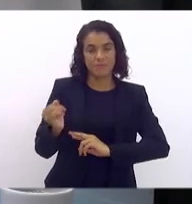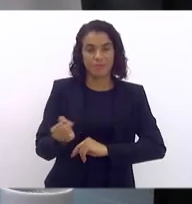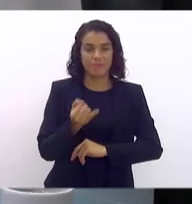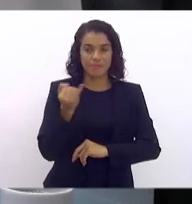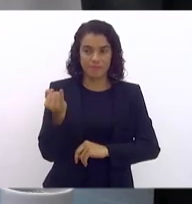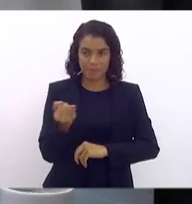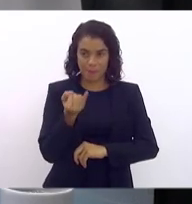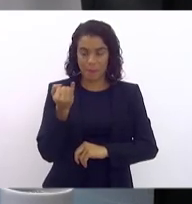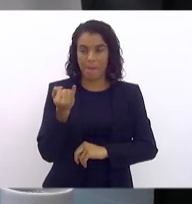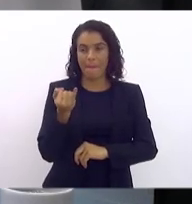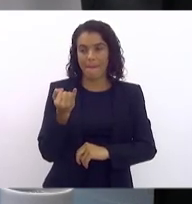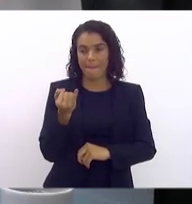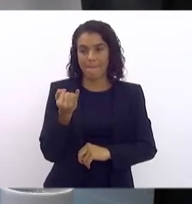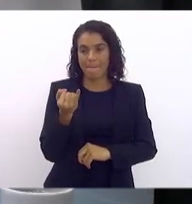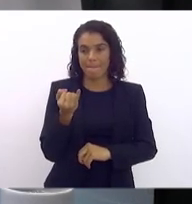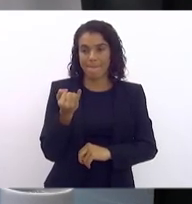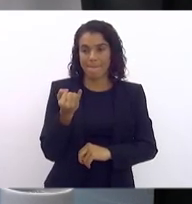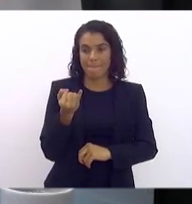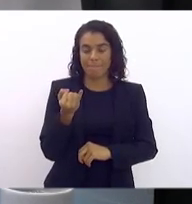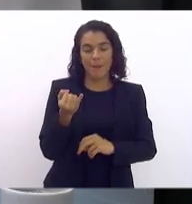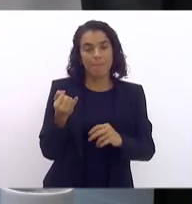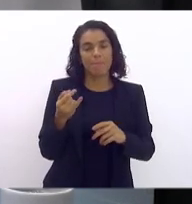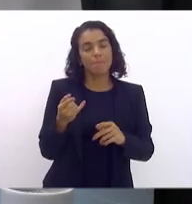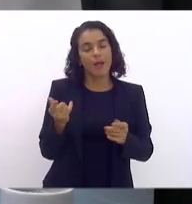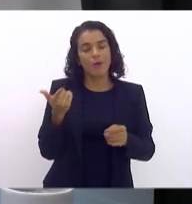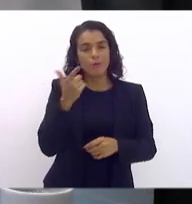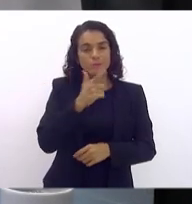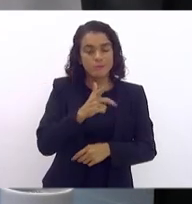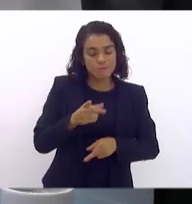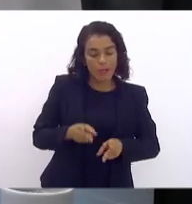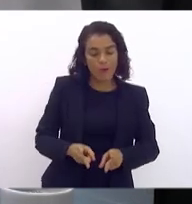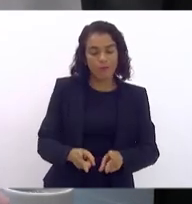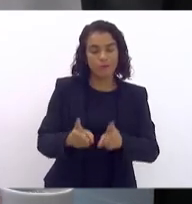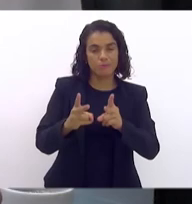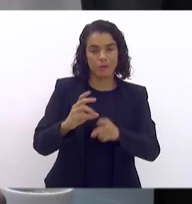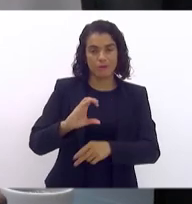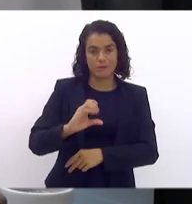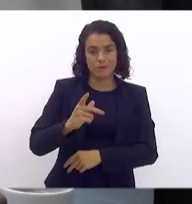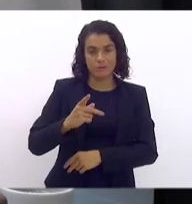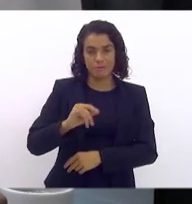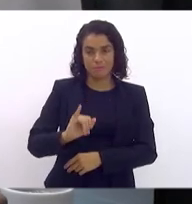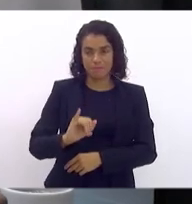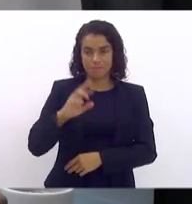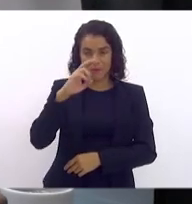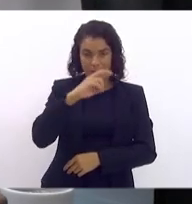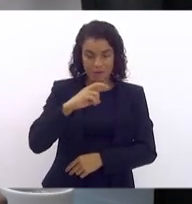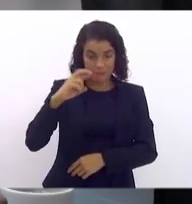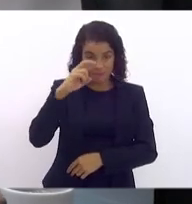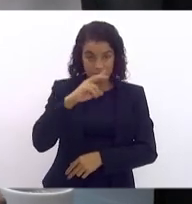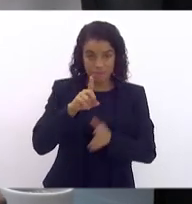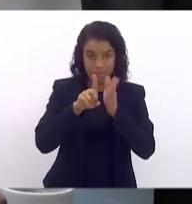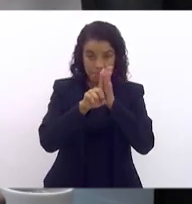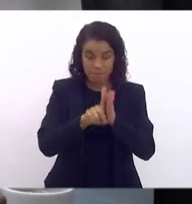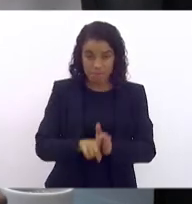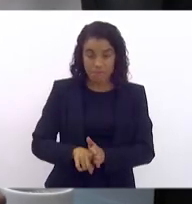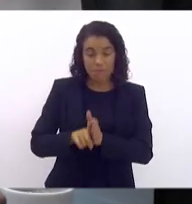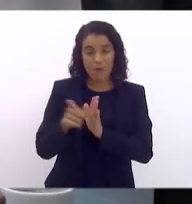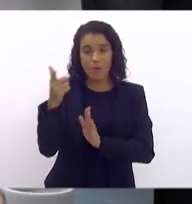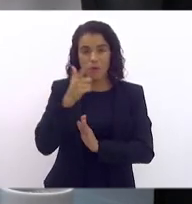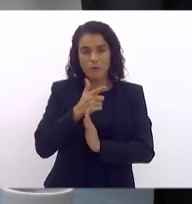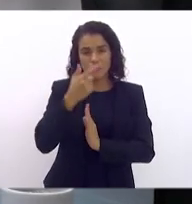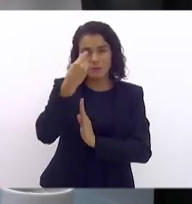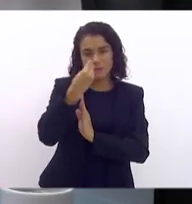para eh a continuidade desta CPI para que a gente possa ter um relatório final que